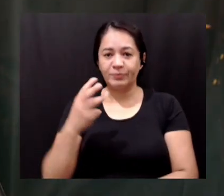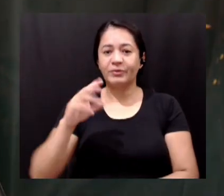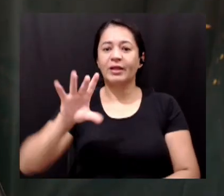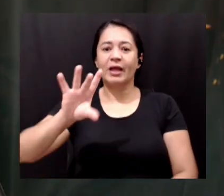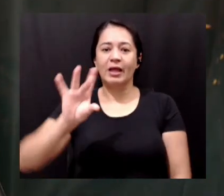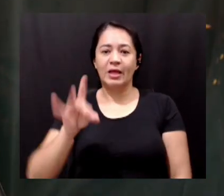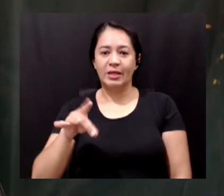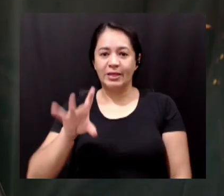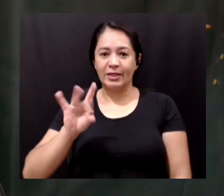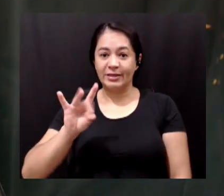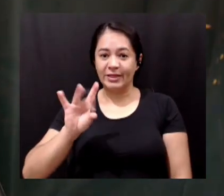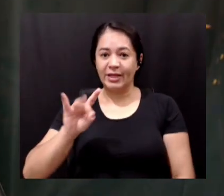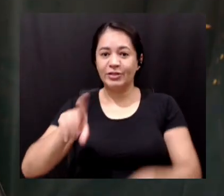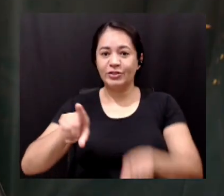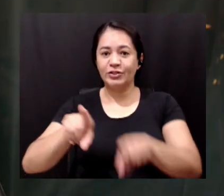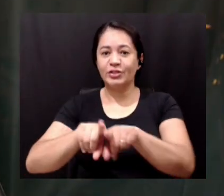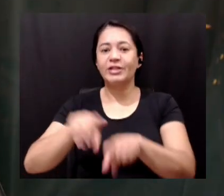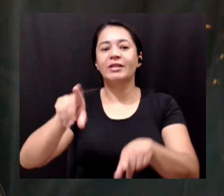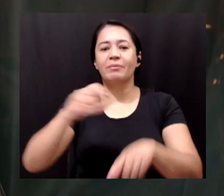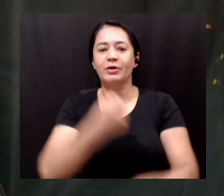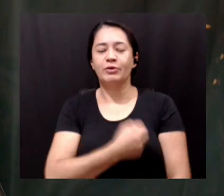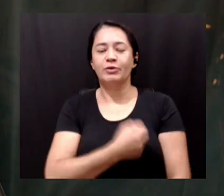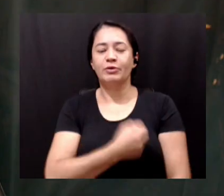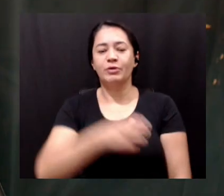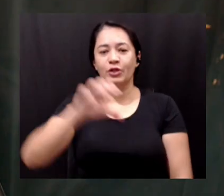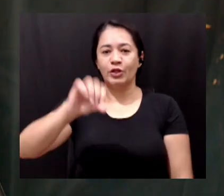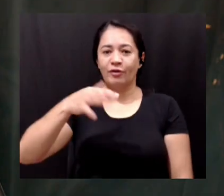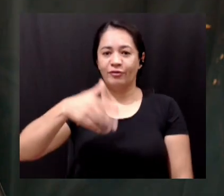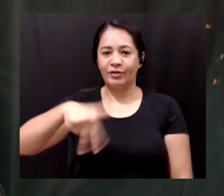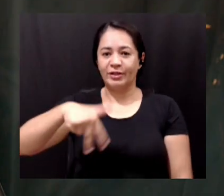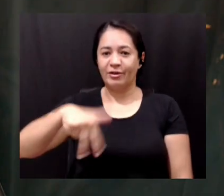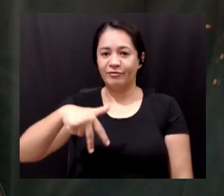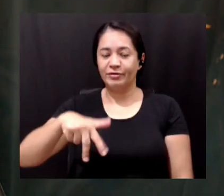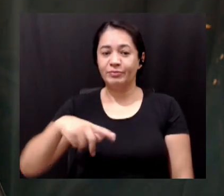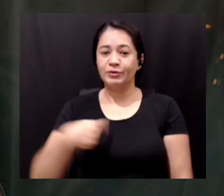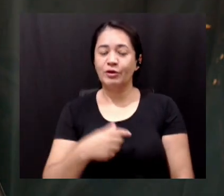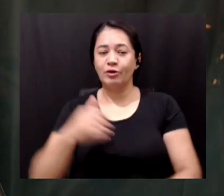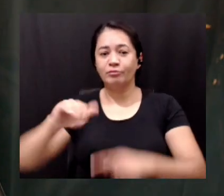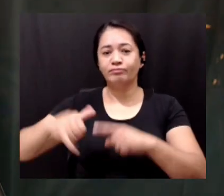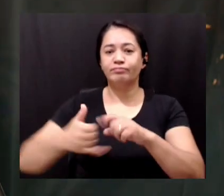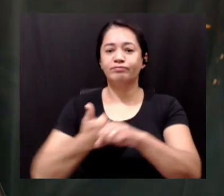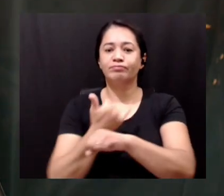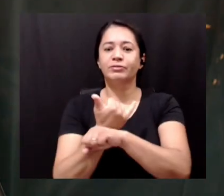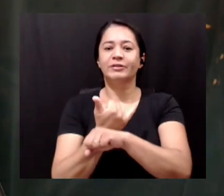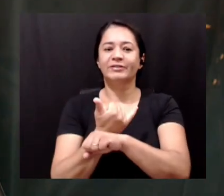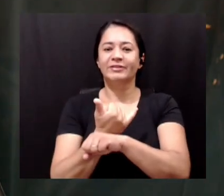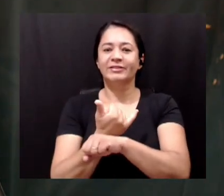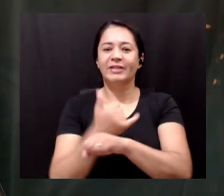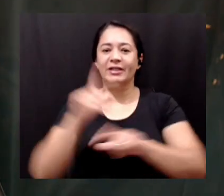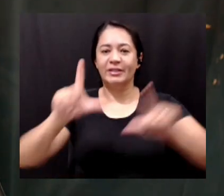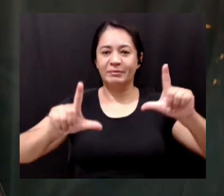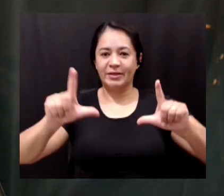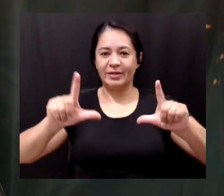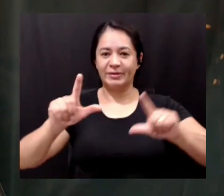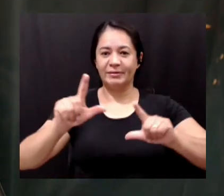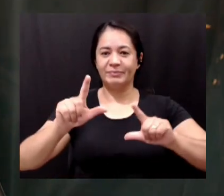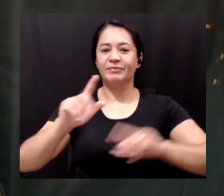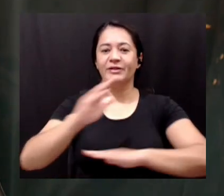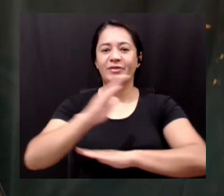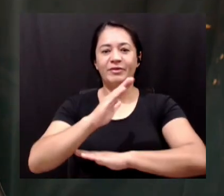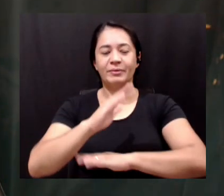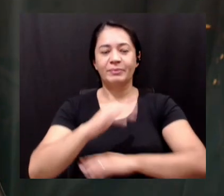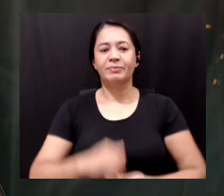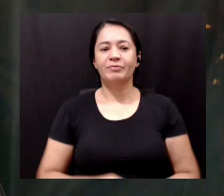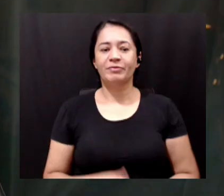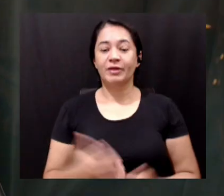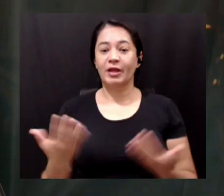da Vivo Fibra, e também estamos no YouTube, no canal da TV Câmara para você. E a previsão do tempo, hein? Como é que